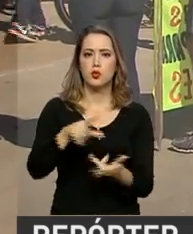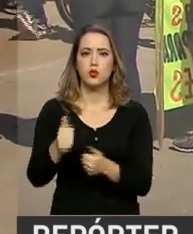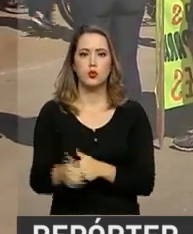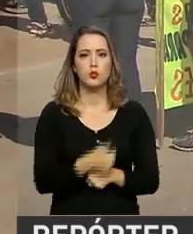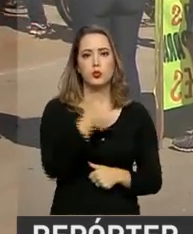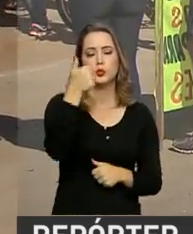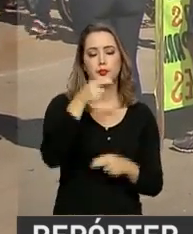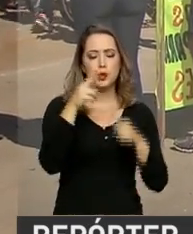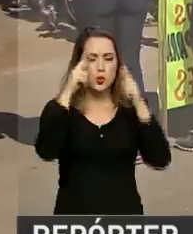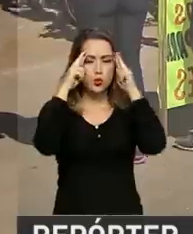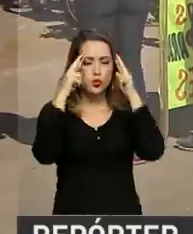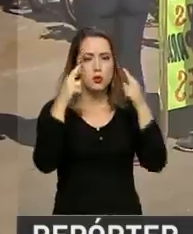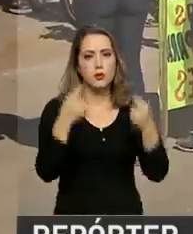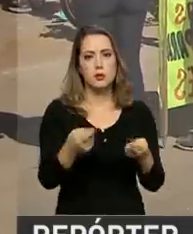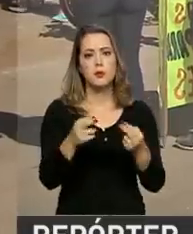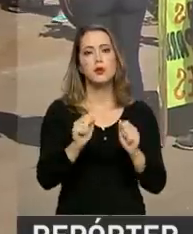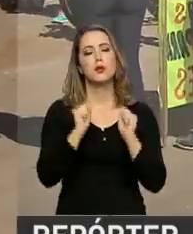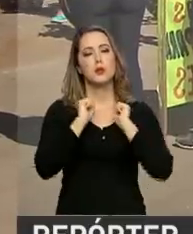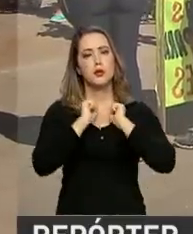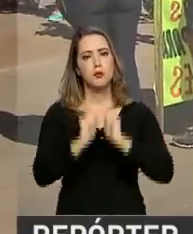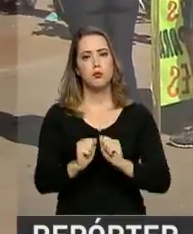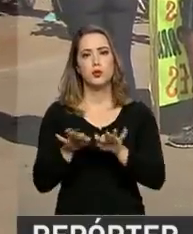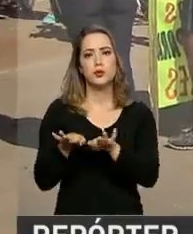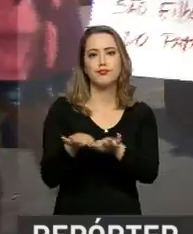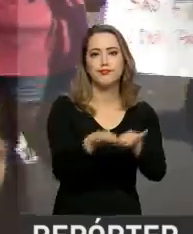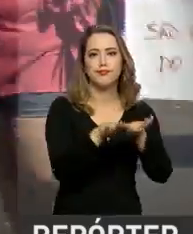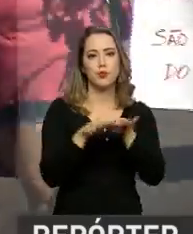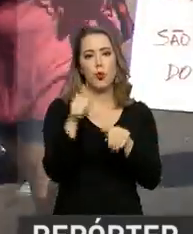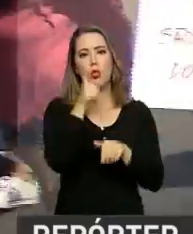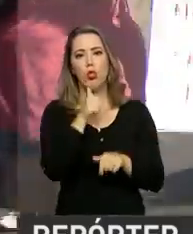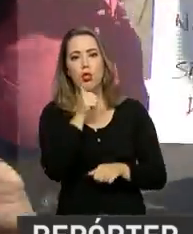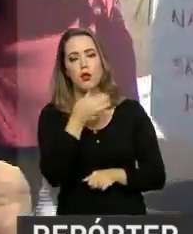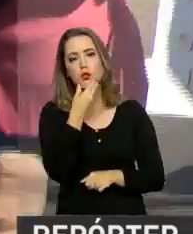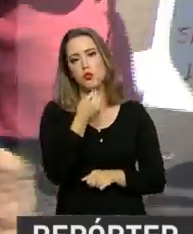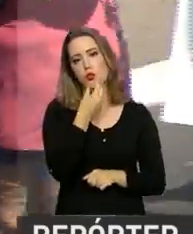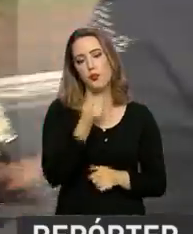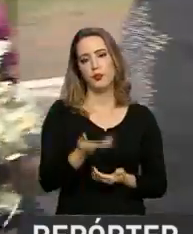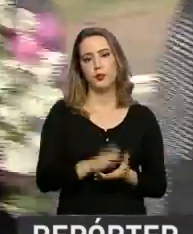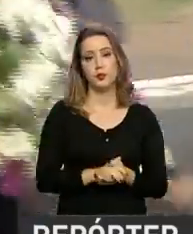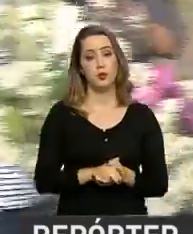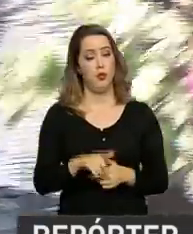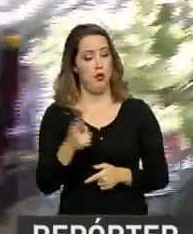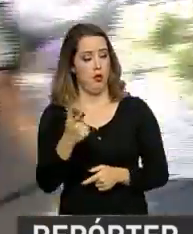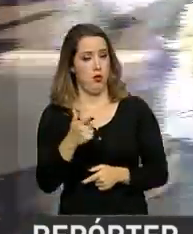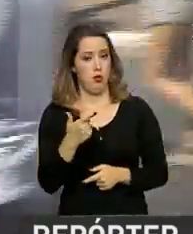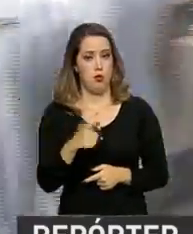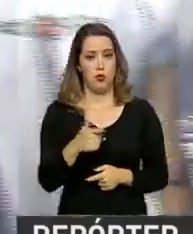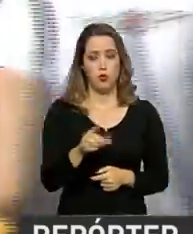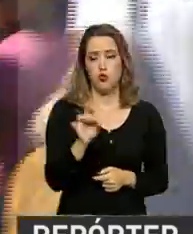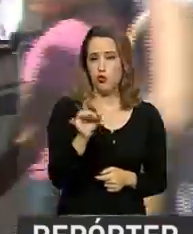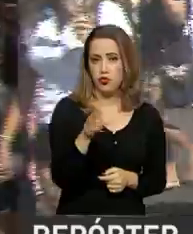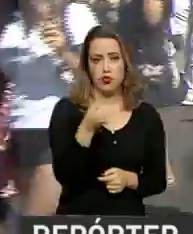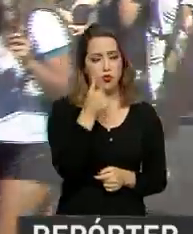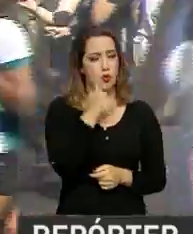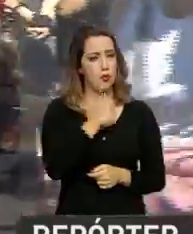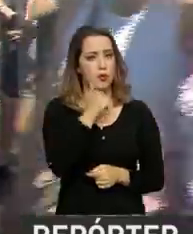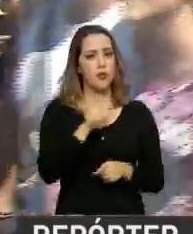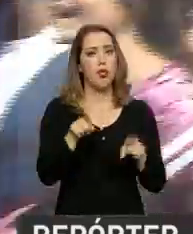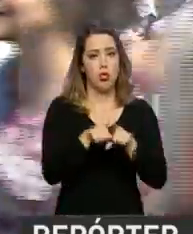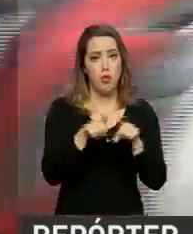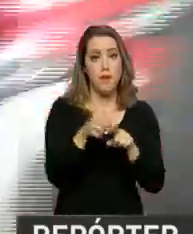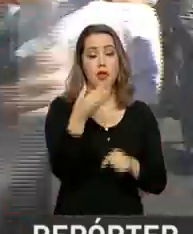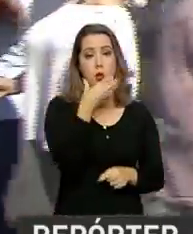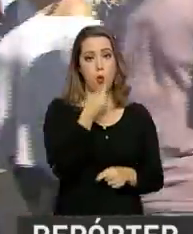né Que ela possa ter realmente igualdade de gênero não eram só mulheres ao lado delas homens também caminharam pela